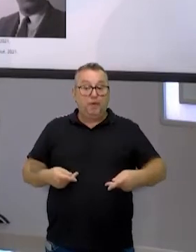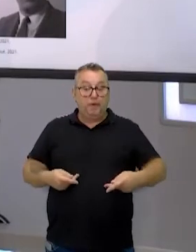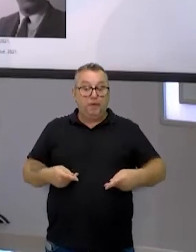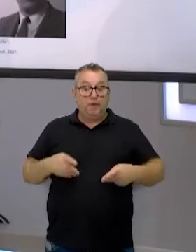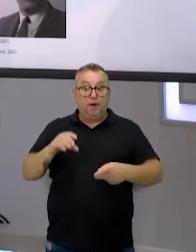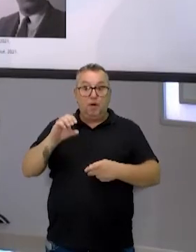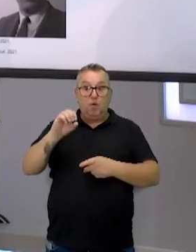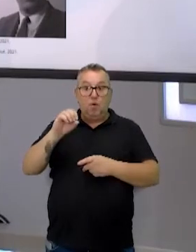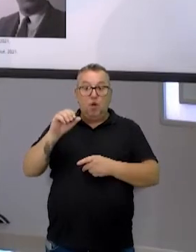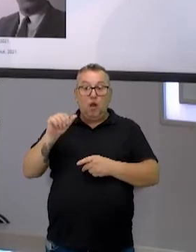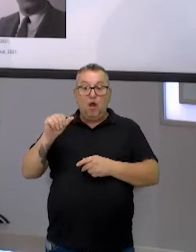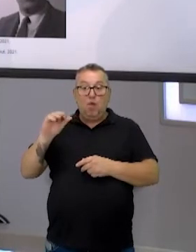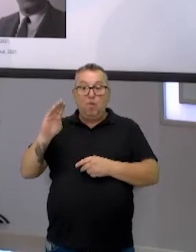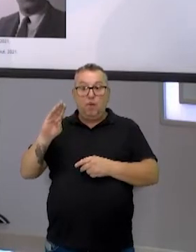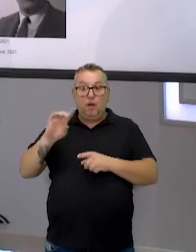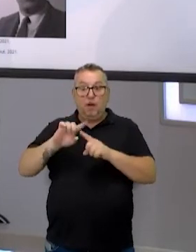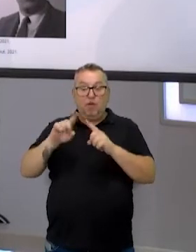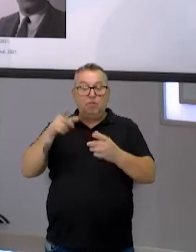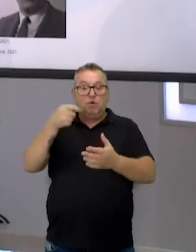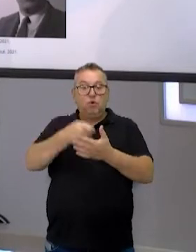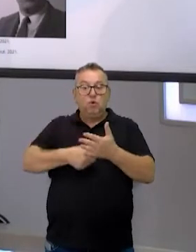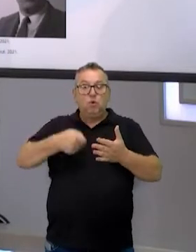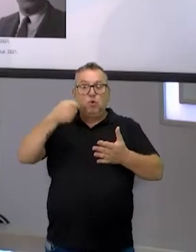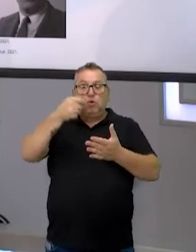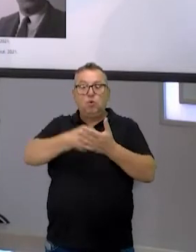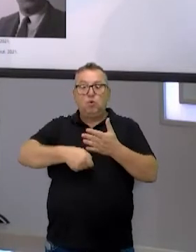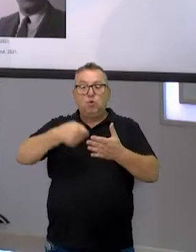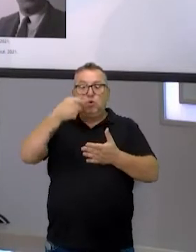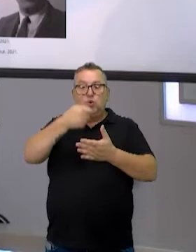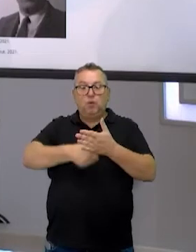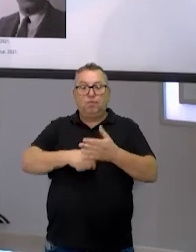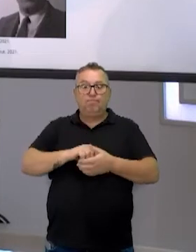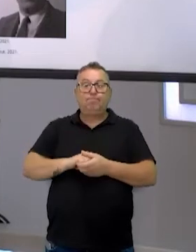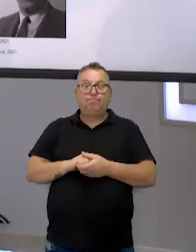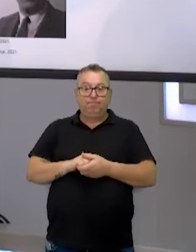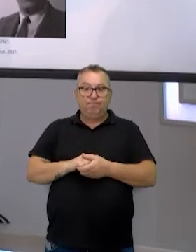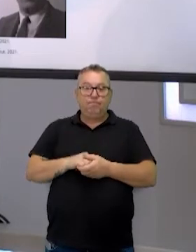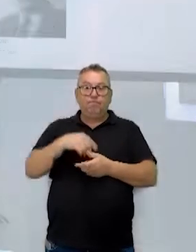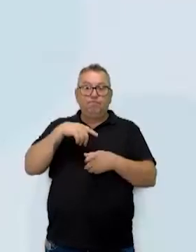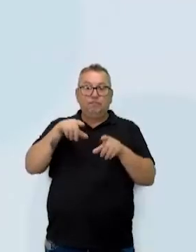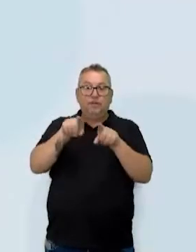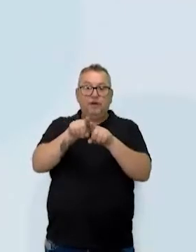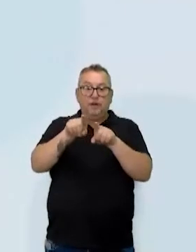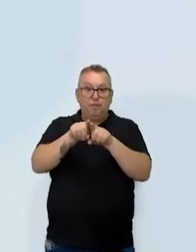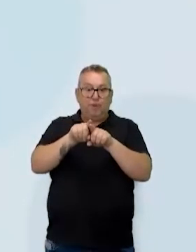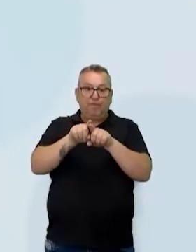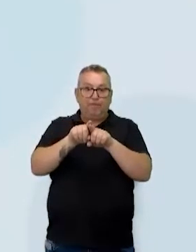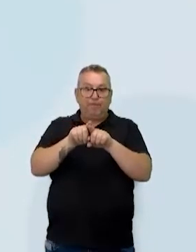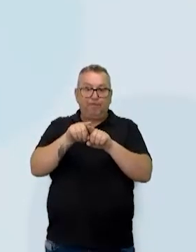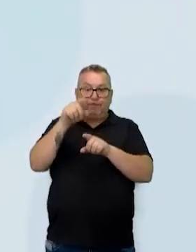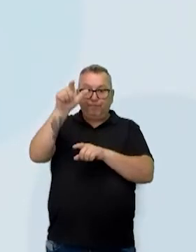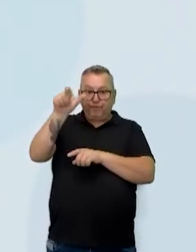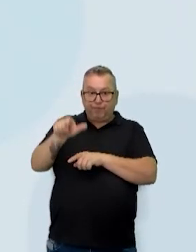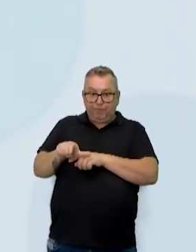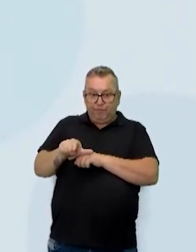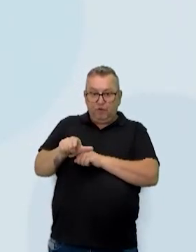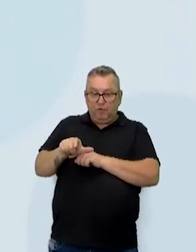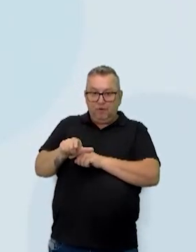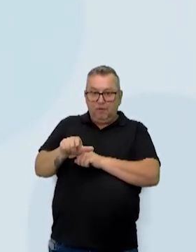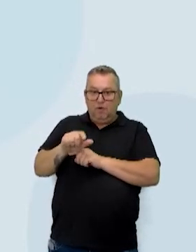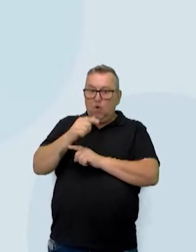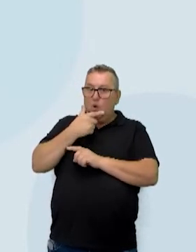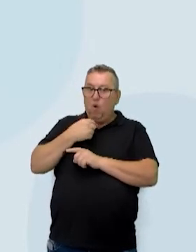começa a fazer uma militância muito mais engajada nesse sentido. A gente tem também a figura do